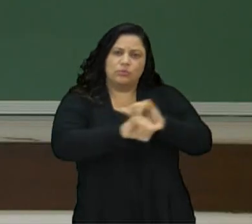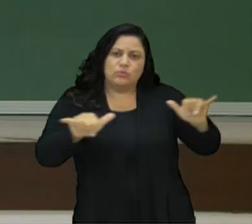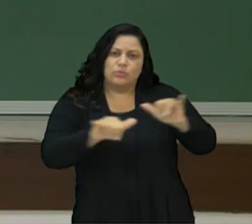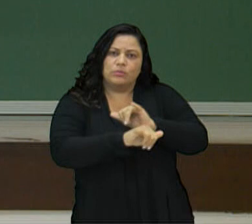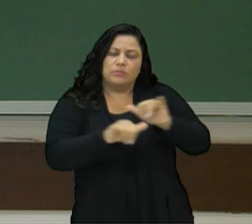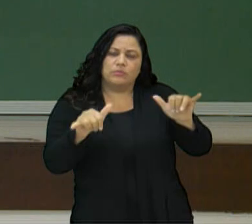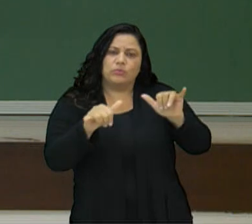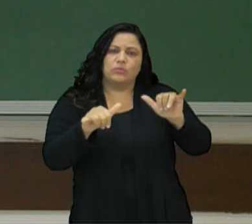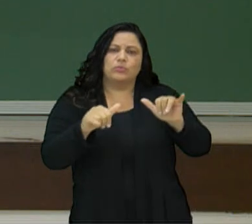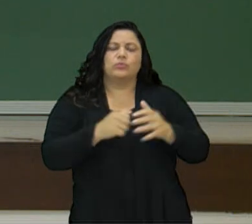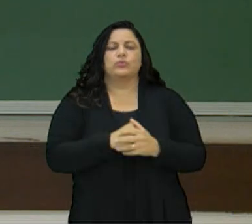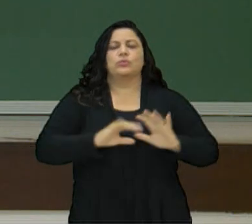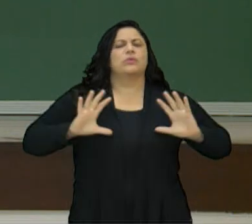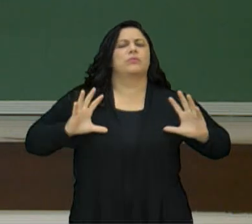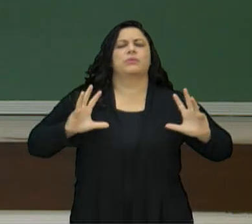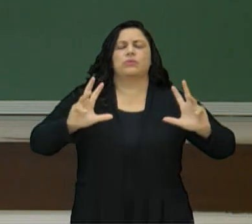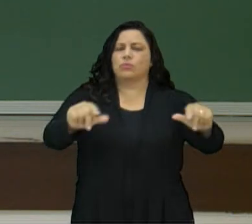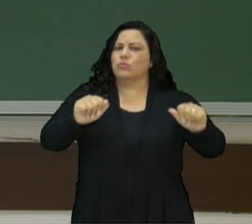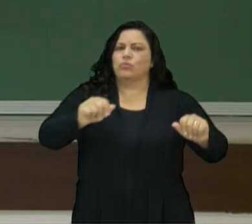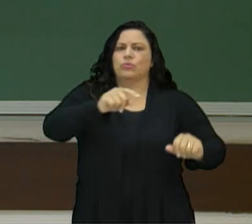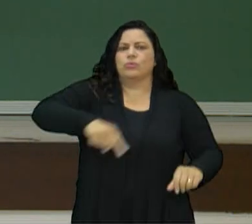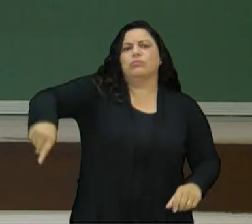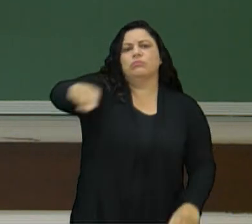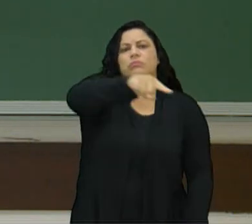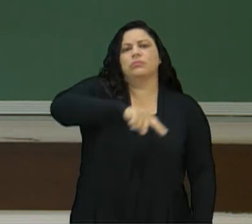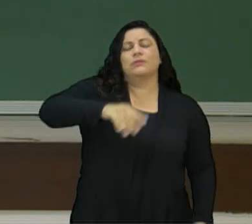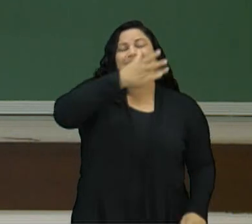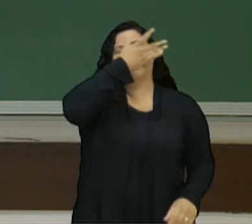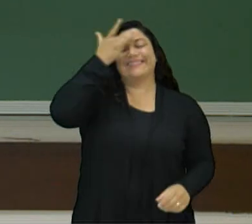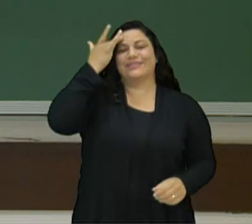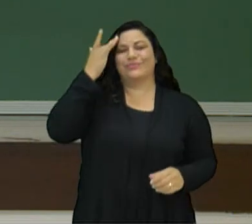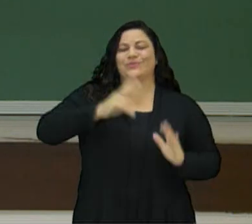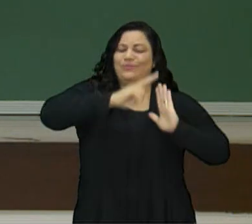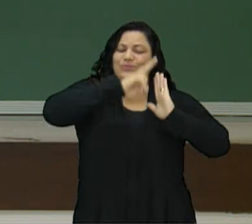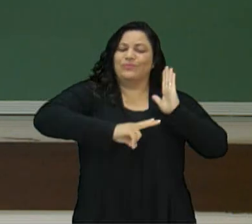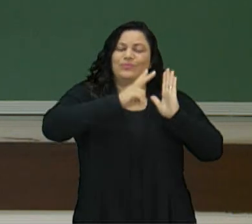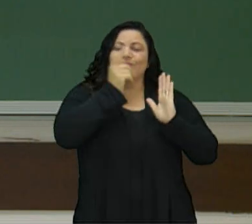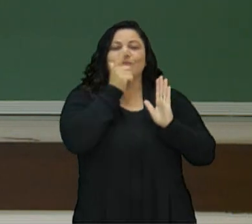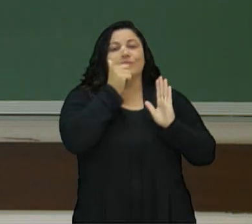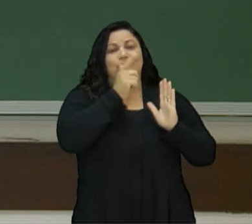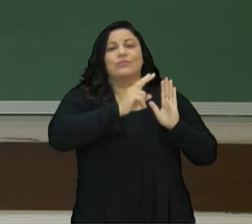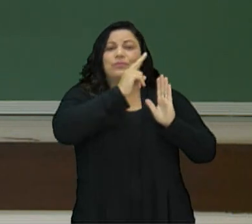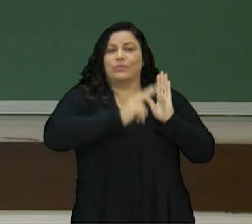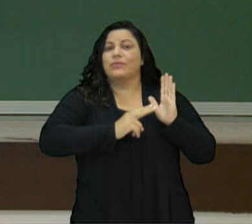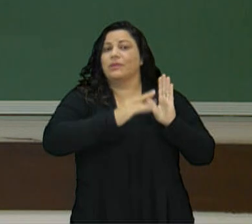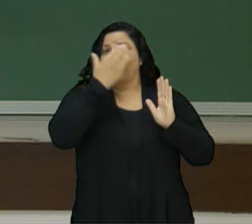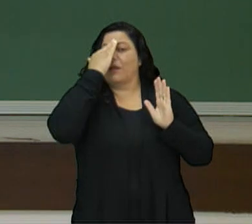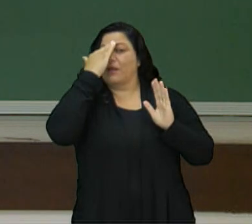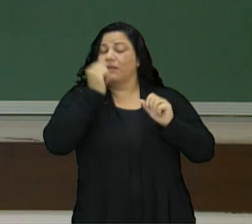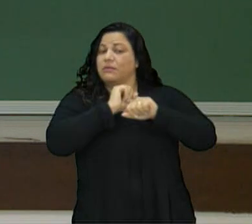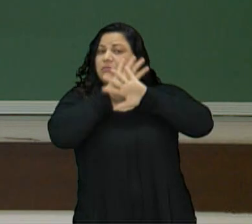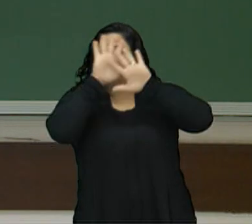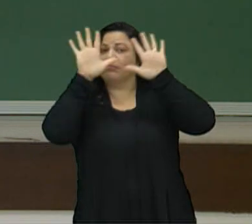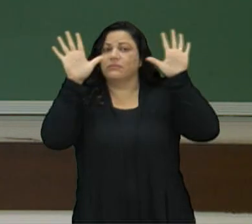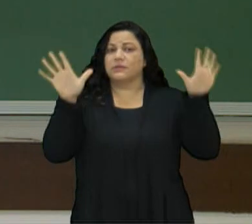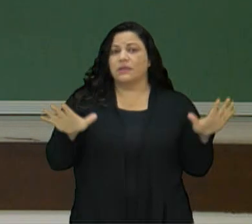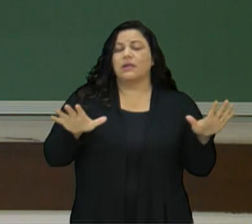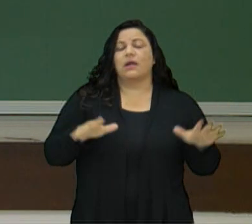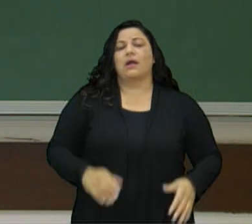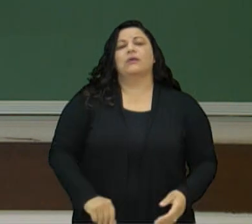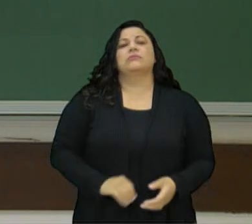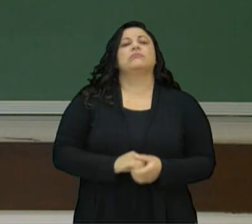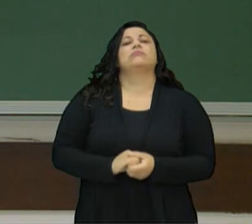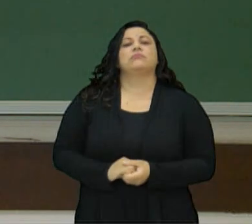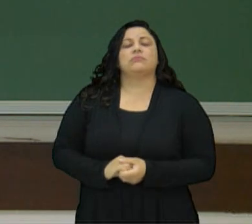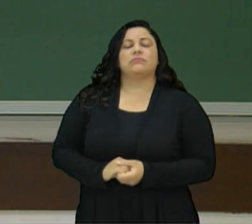abranger todo tipo de público, utiliza-se esta linguagem formal. E também importante é essa parte que